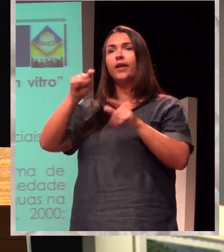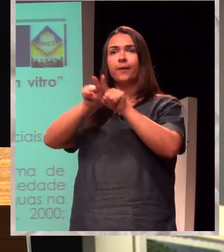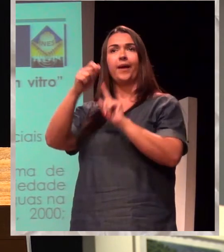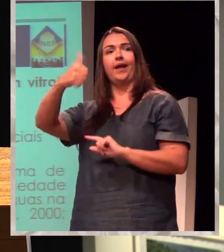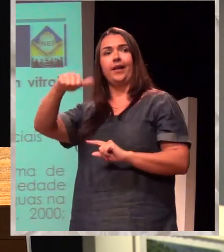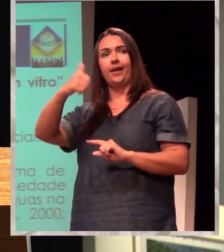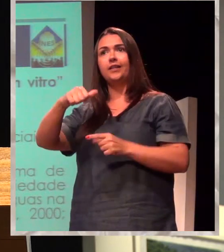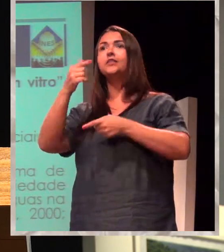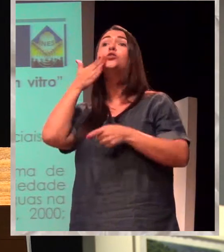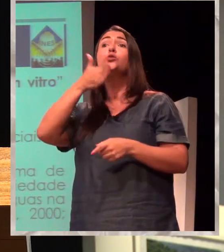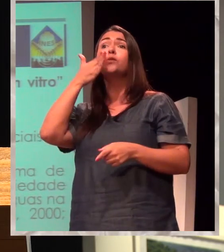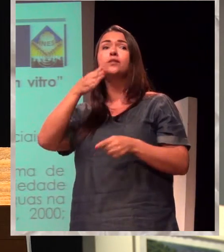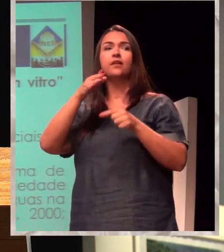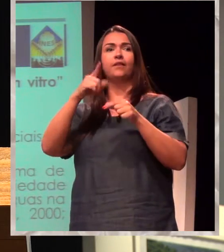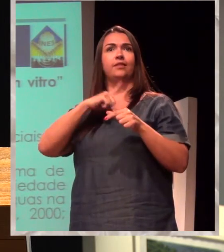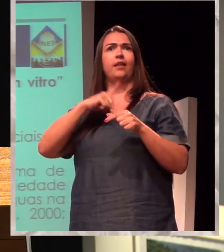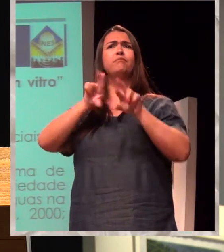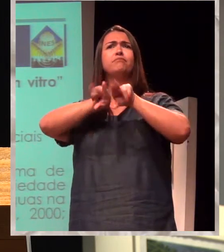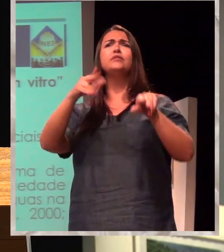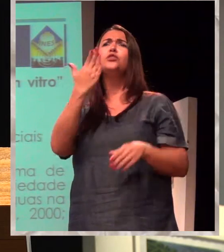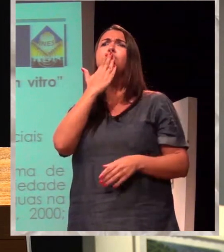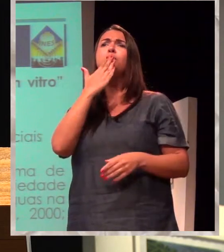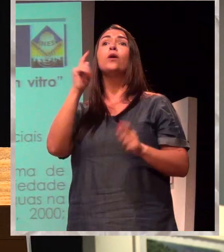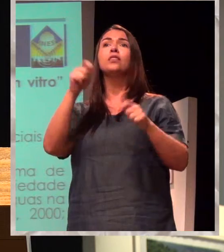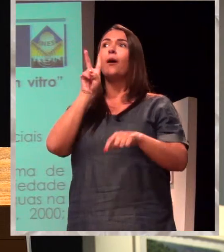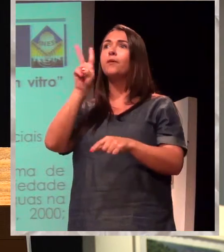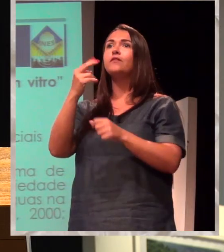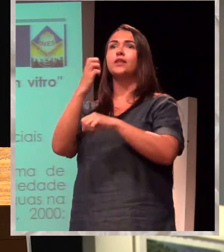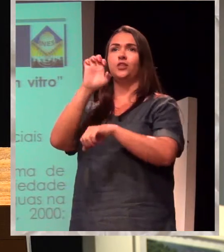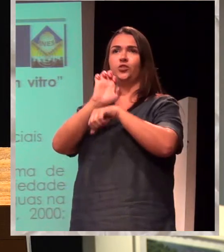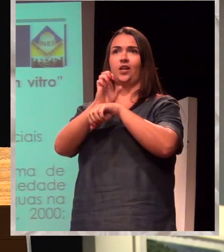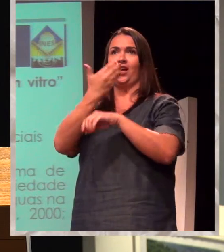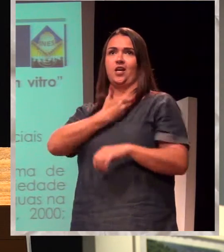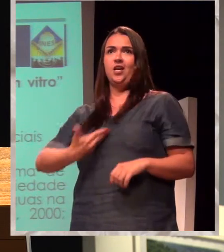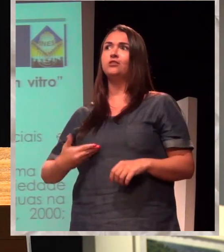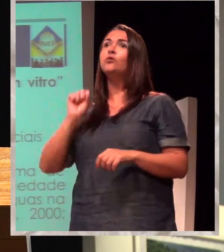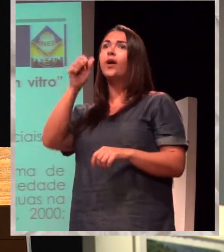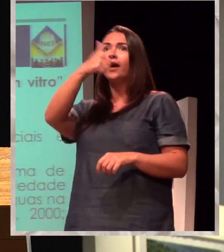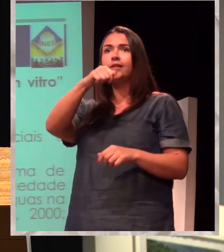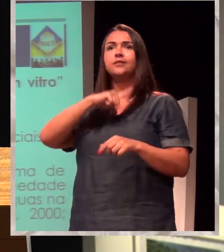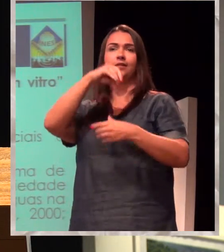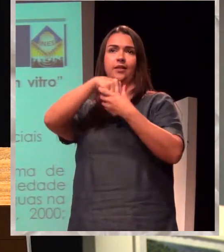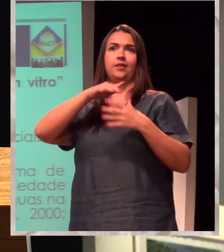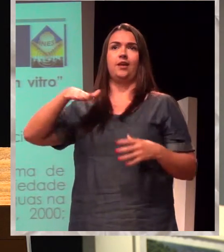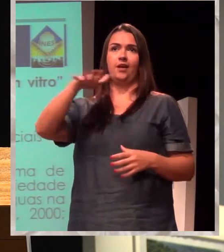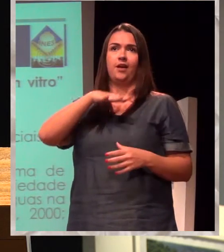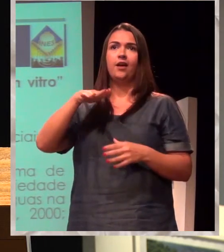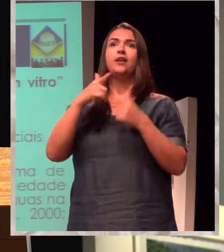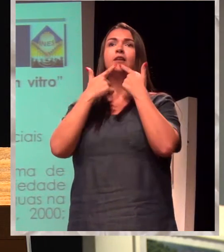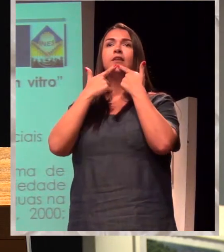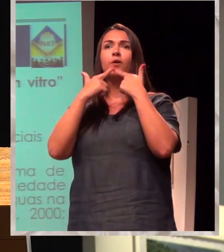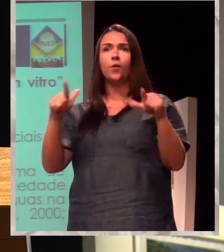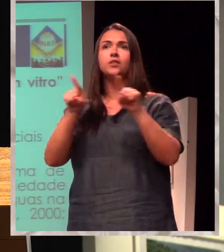de arquivo como uma forma de investigar as intervenções do Estado e da sociedade civil no campo da linguagem e o